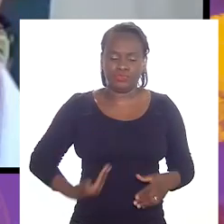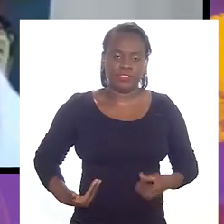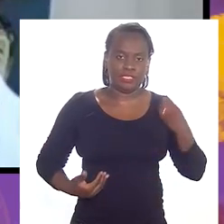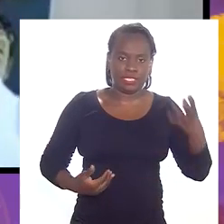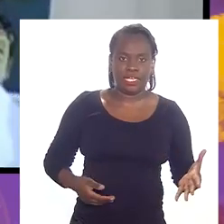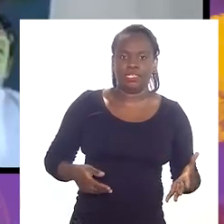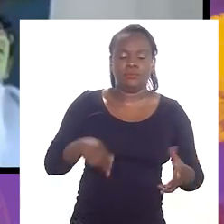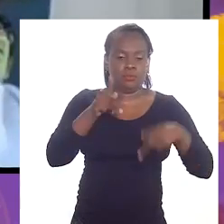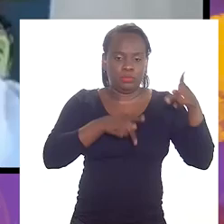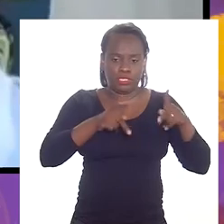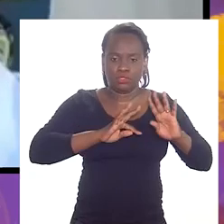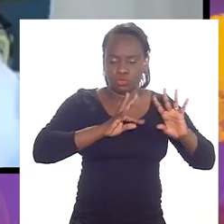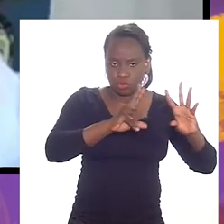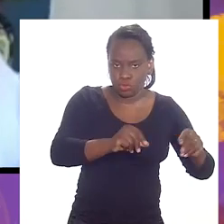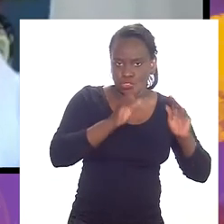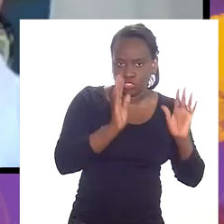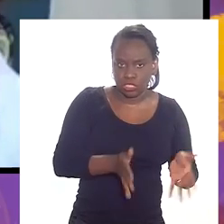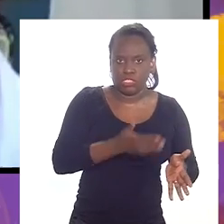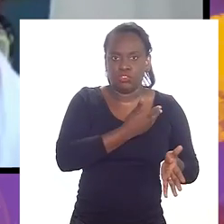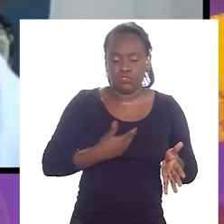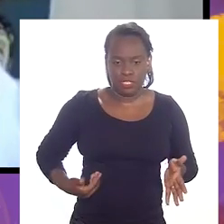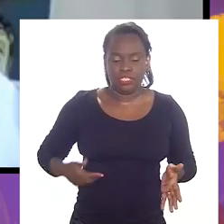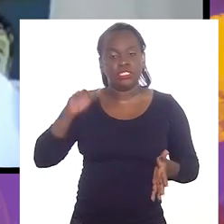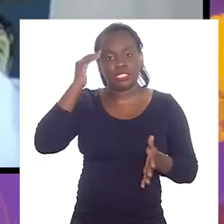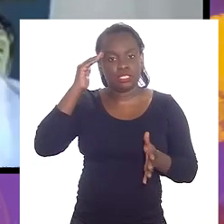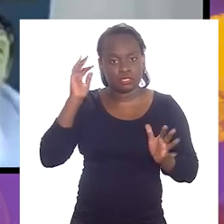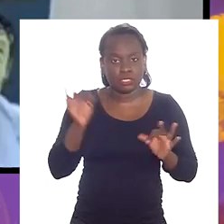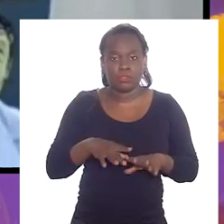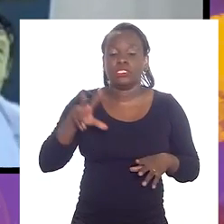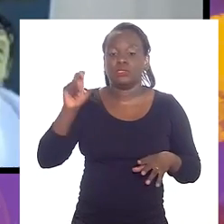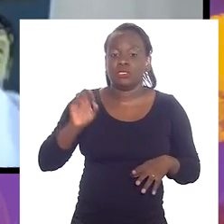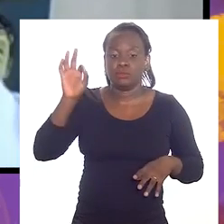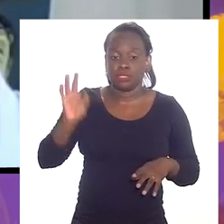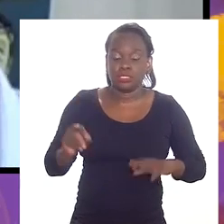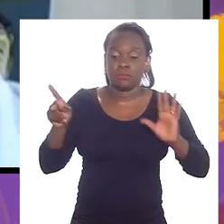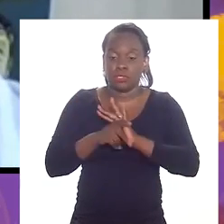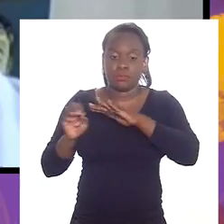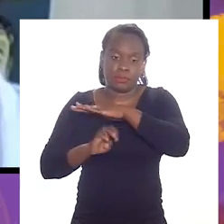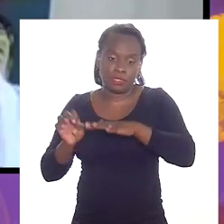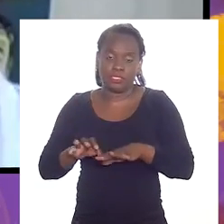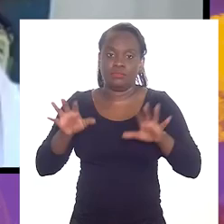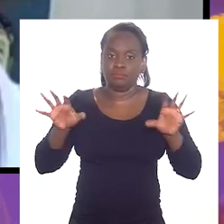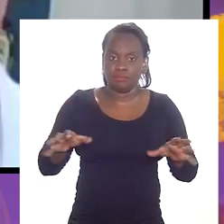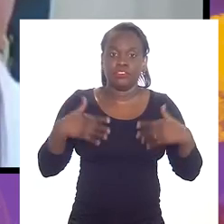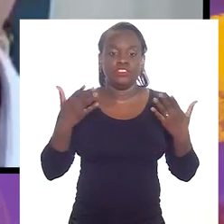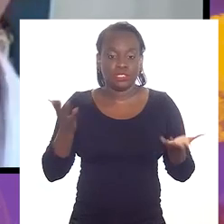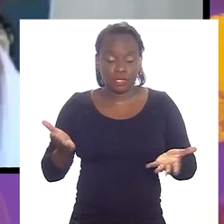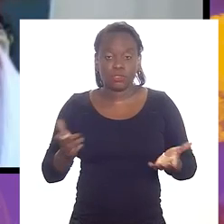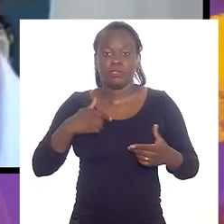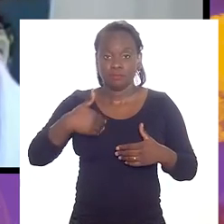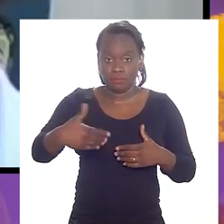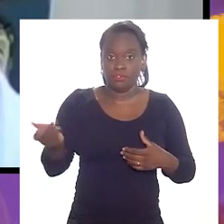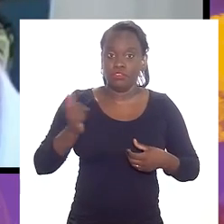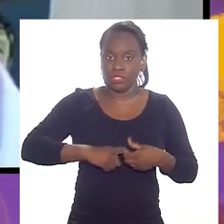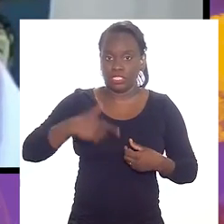para o governo do toda a população por vacinado o governo assim entendeu E aí sim cinquenta por cento para as empresas Já já